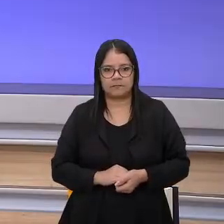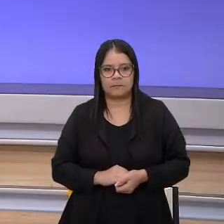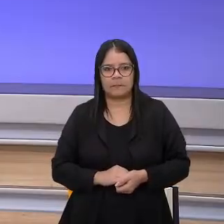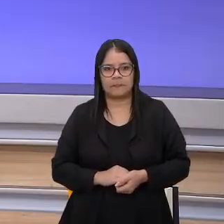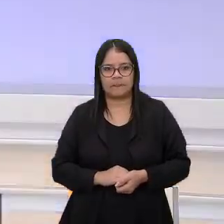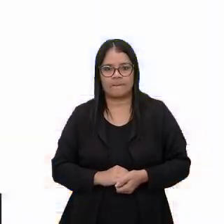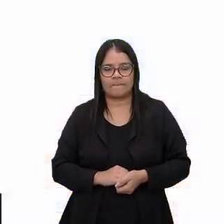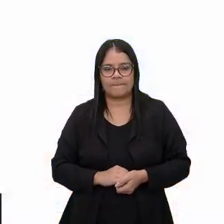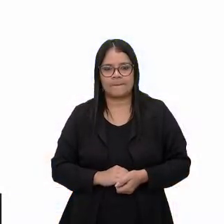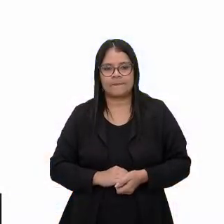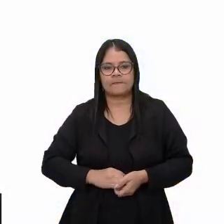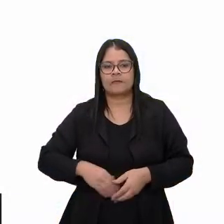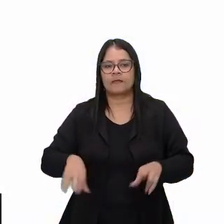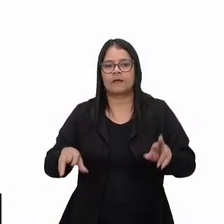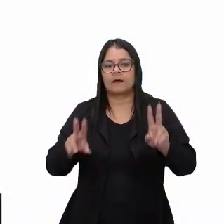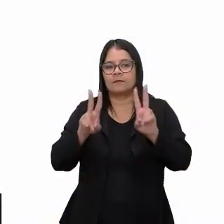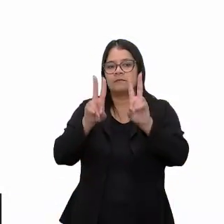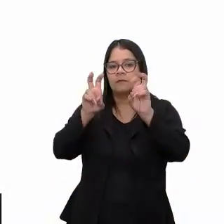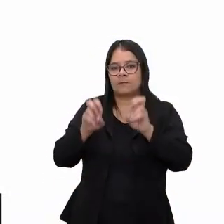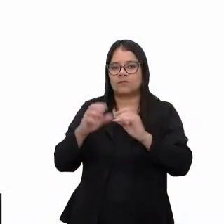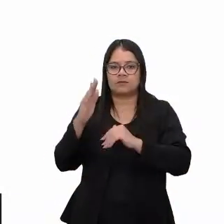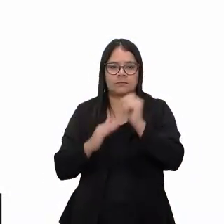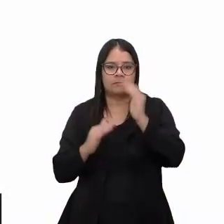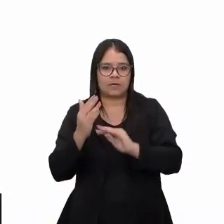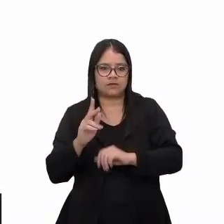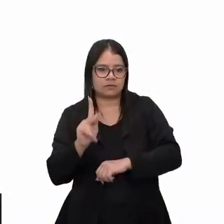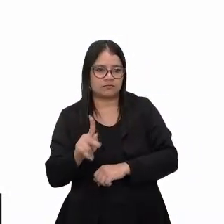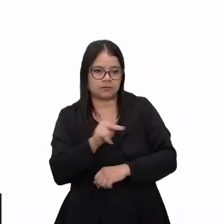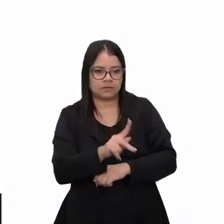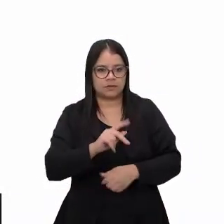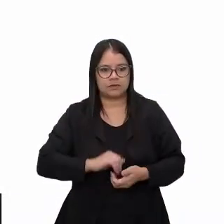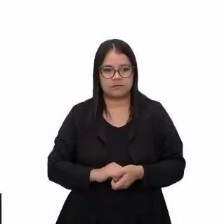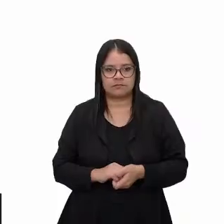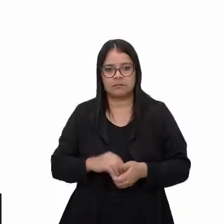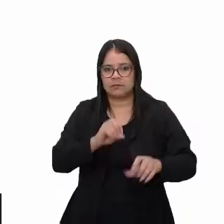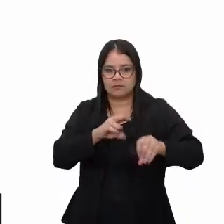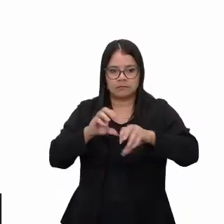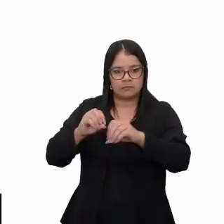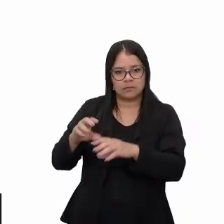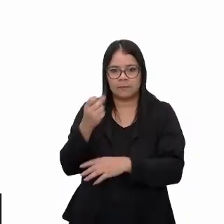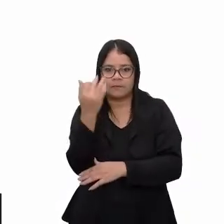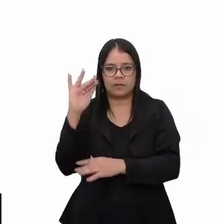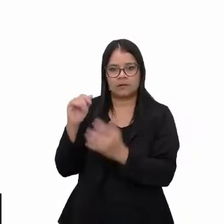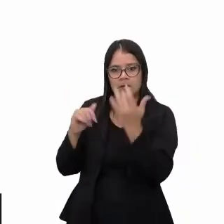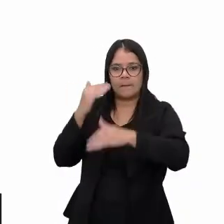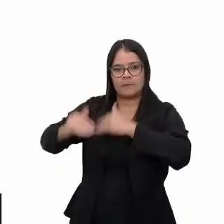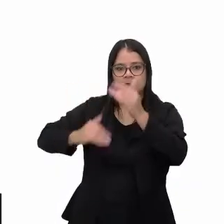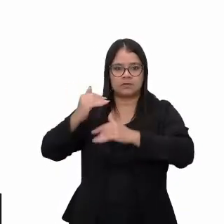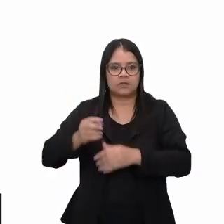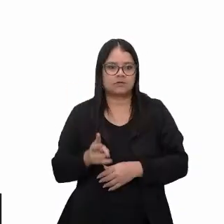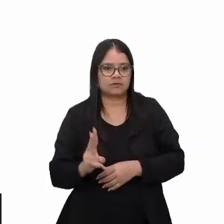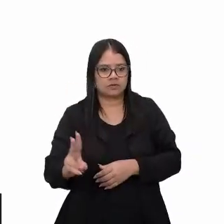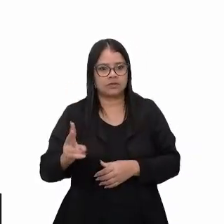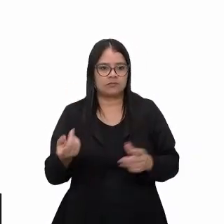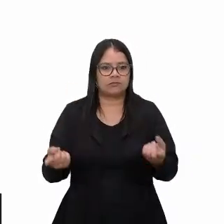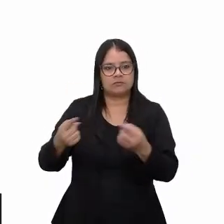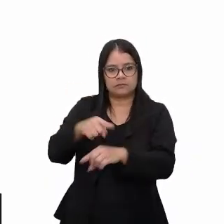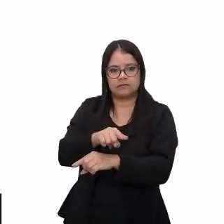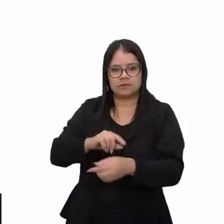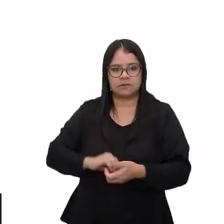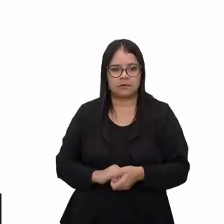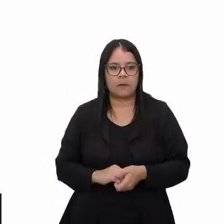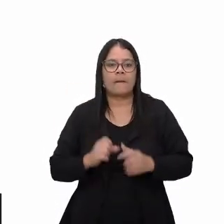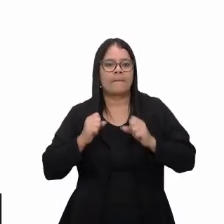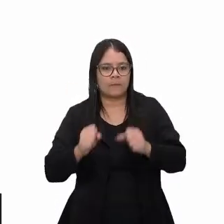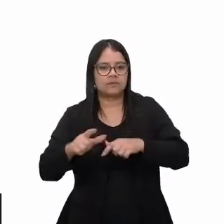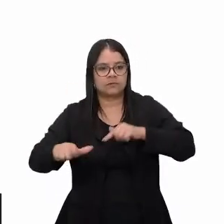Isso. E aqui a questão da temática na prática docente, né? A educação ambiental ela é um processo contínuo e transversal. Ela